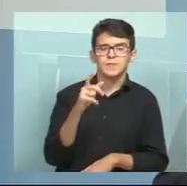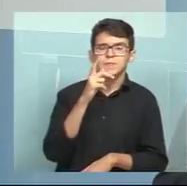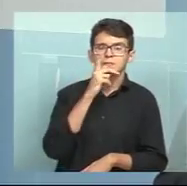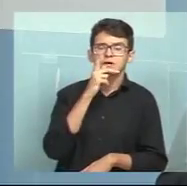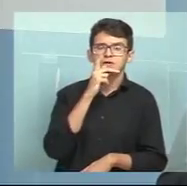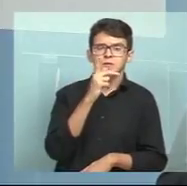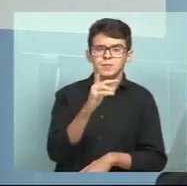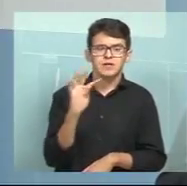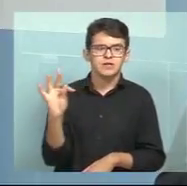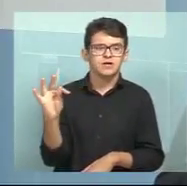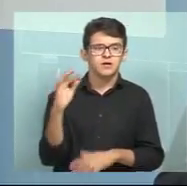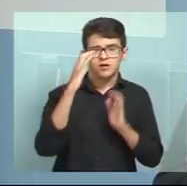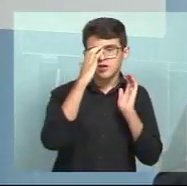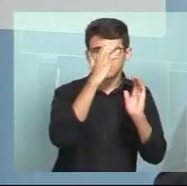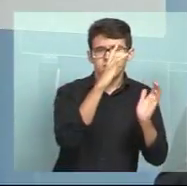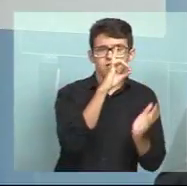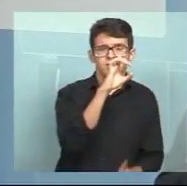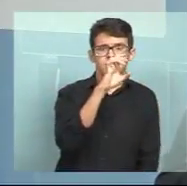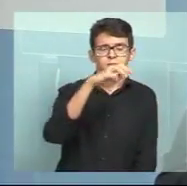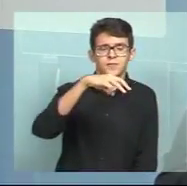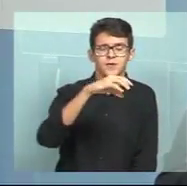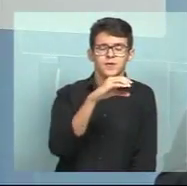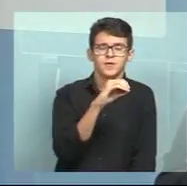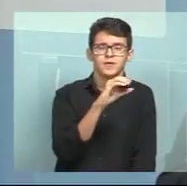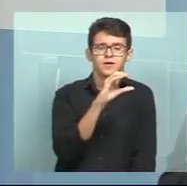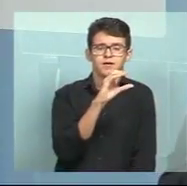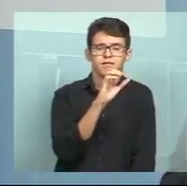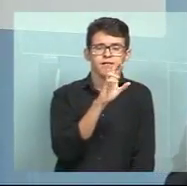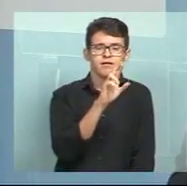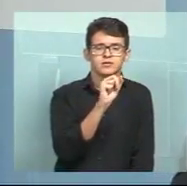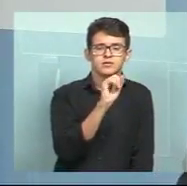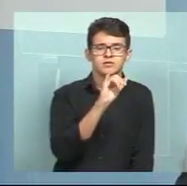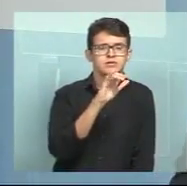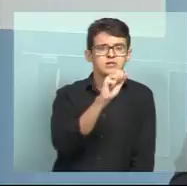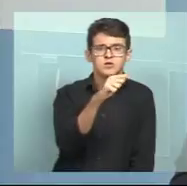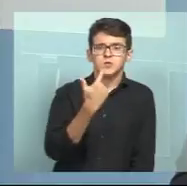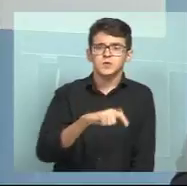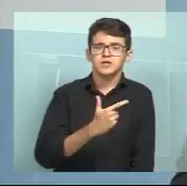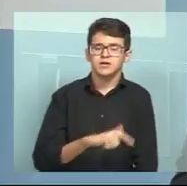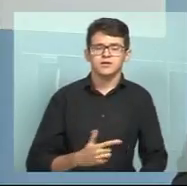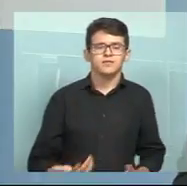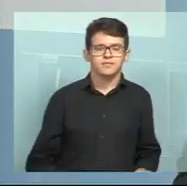senhor Stedley, ela leva a gente a uma preocupação.